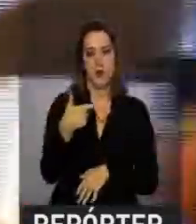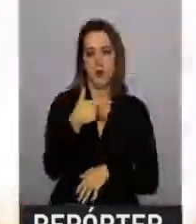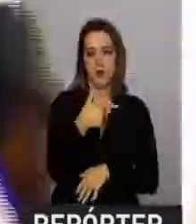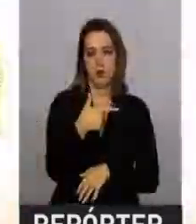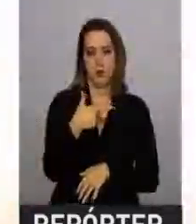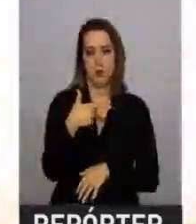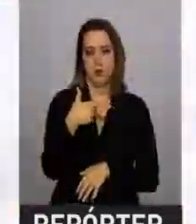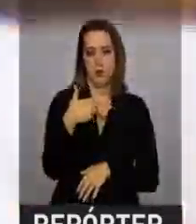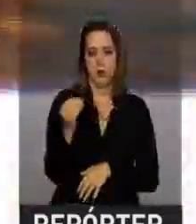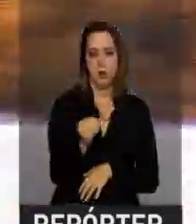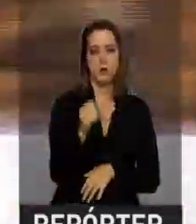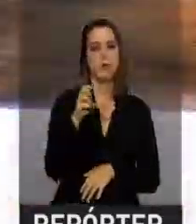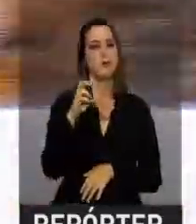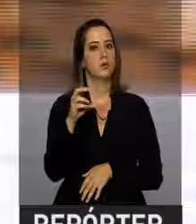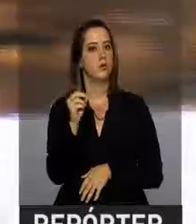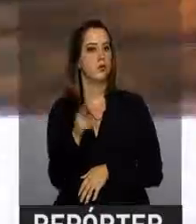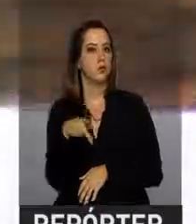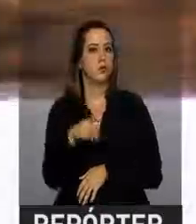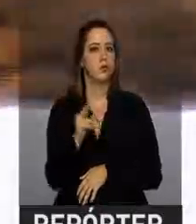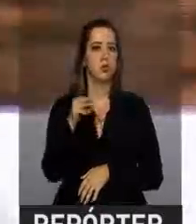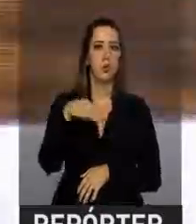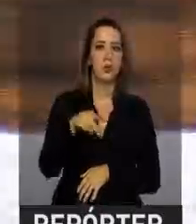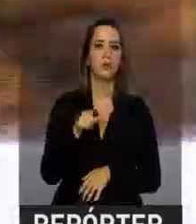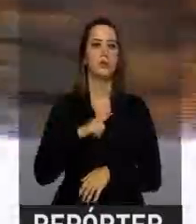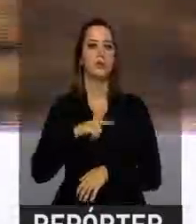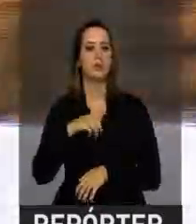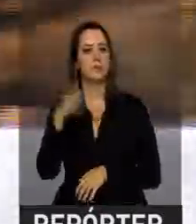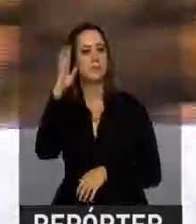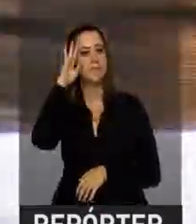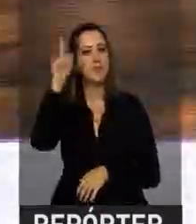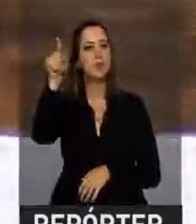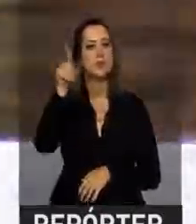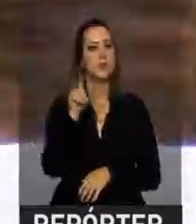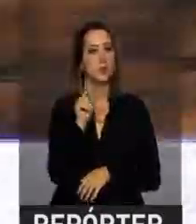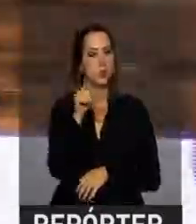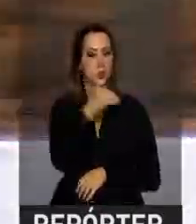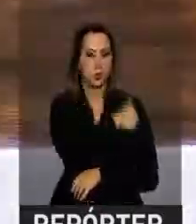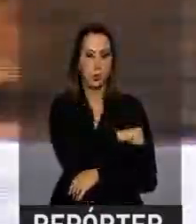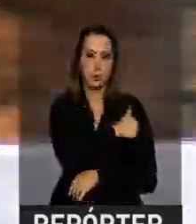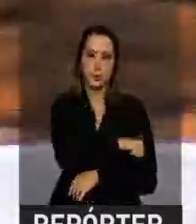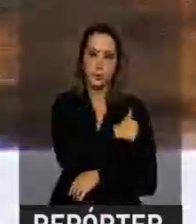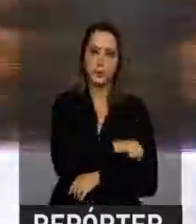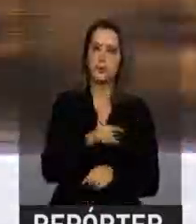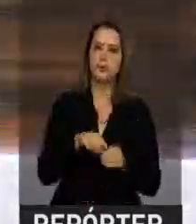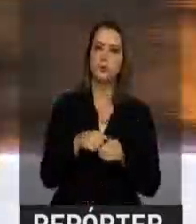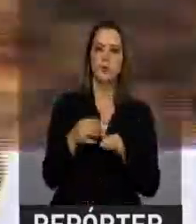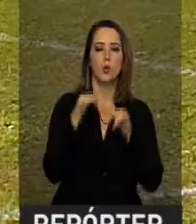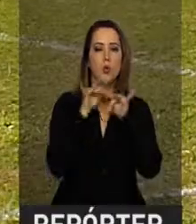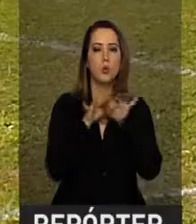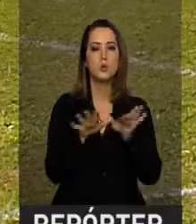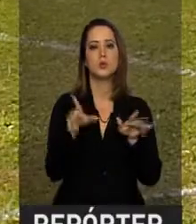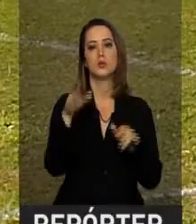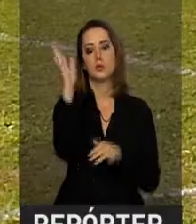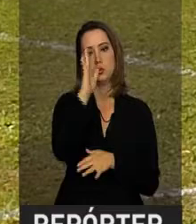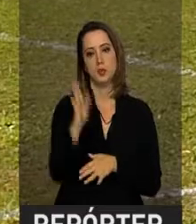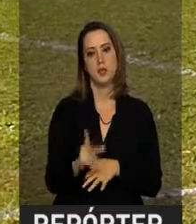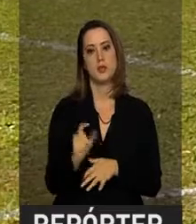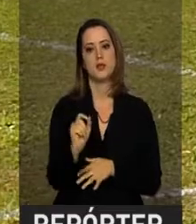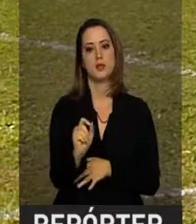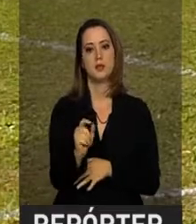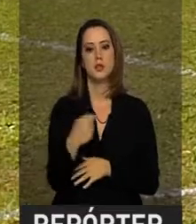50 quilômetros agora sonha em brilhar nos jogos do rio de janeiro e popularizar o esporte no brasil é hora de a gente